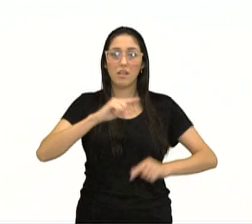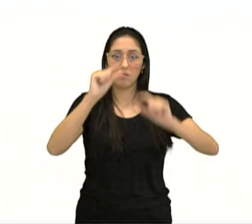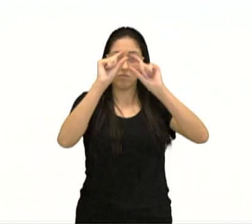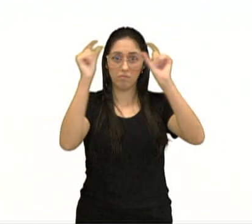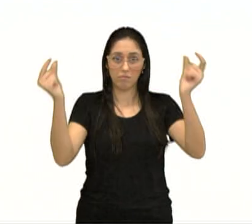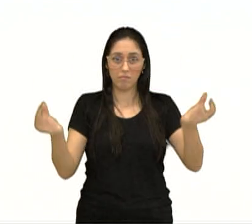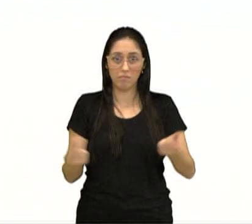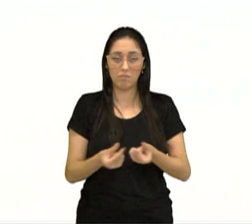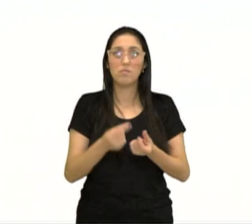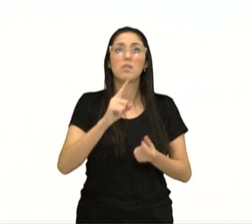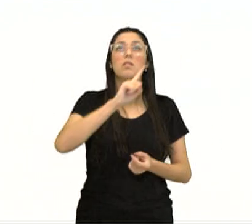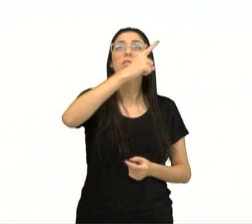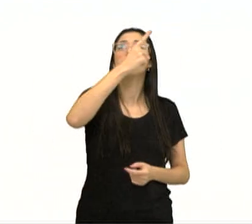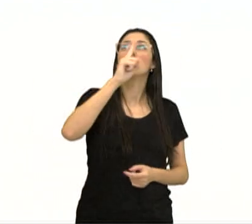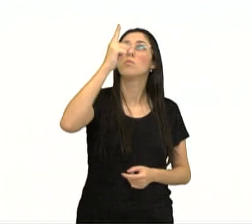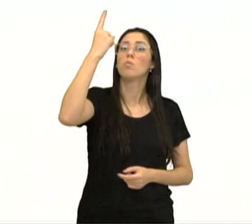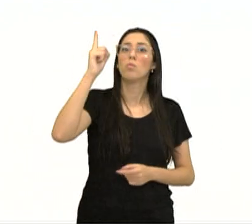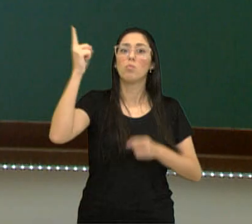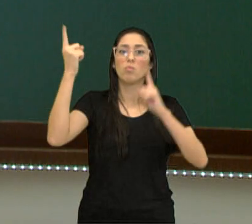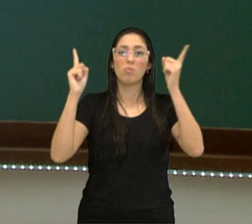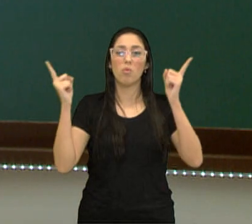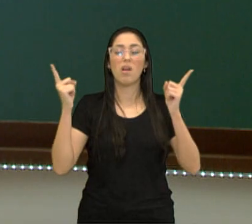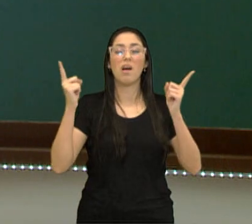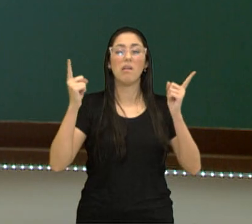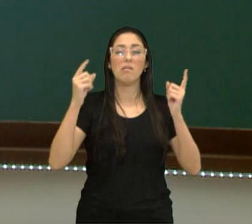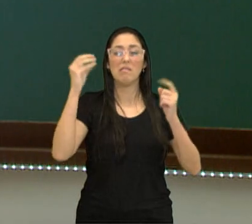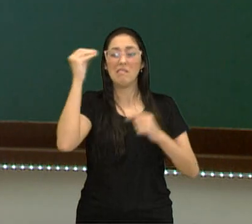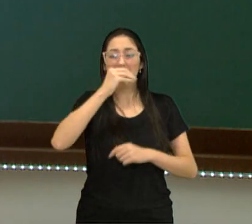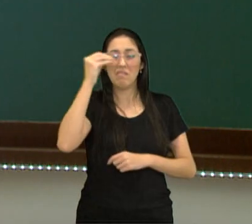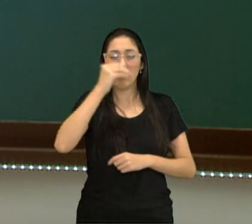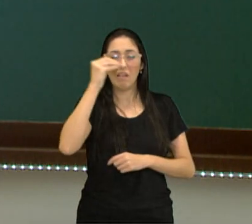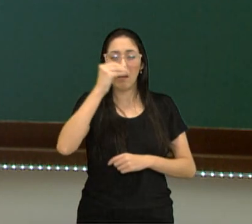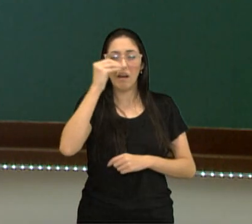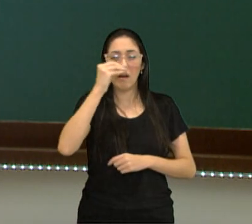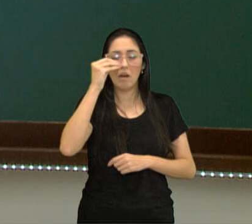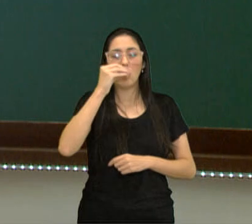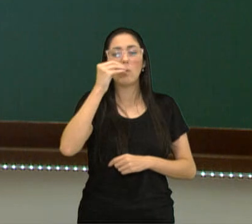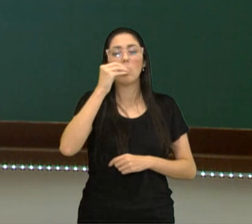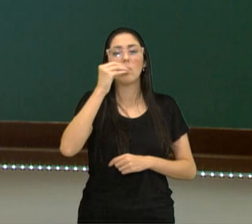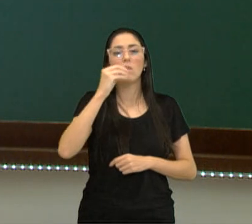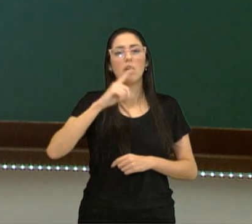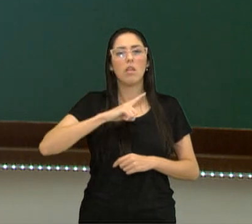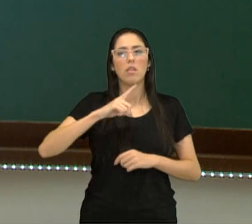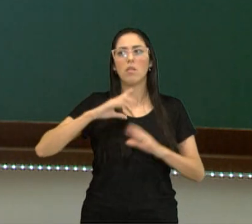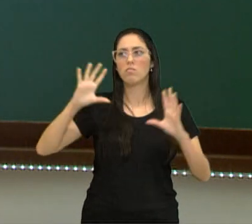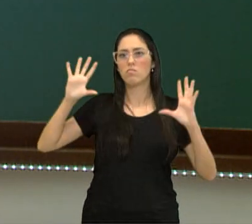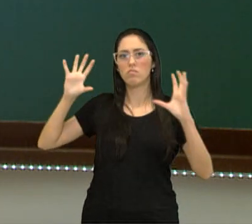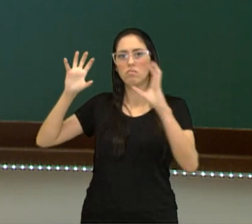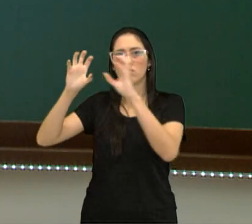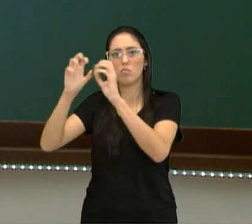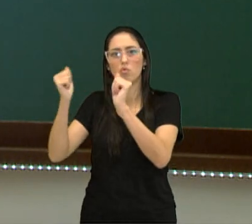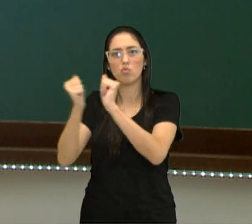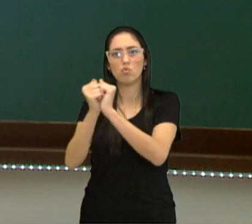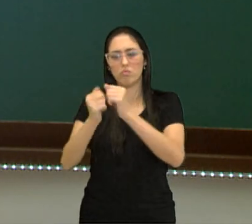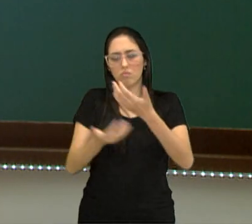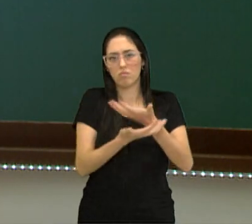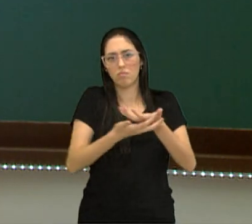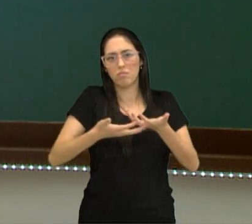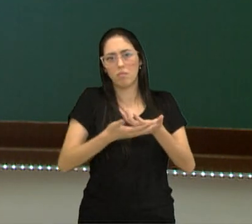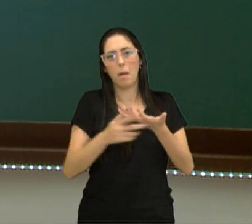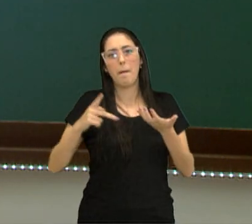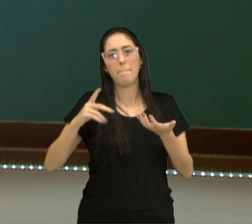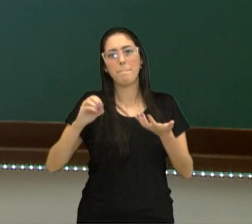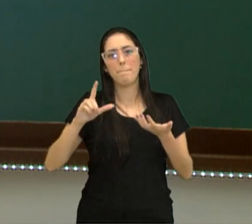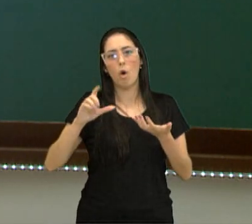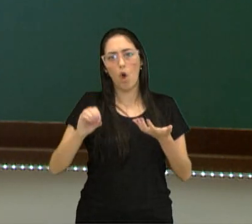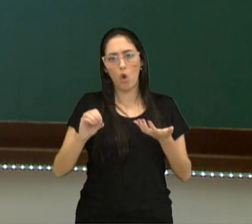áreas mais frágeis da camada de ozônio acabaram se concentrando nas regiões dos polos. E o que que